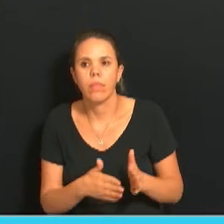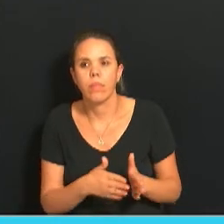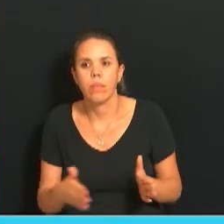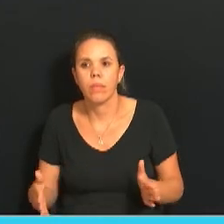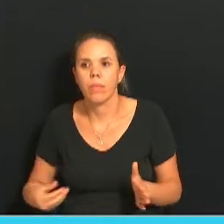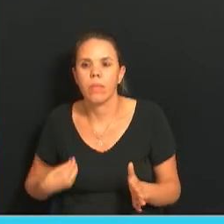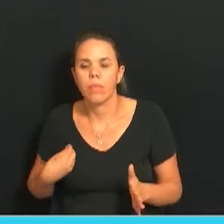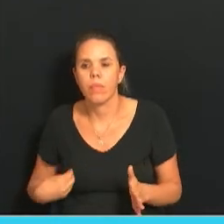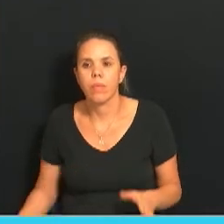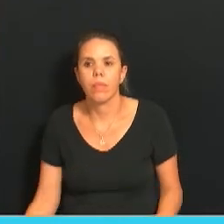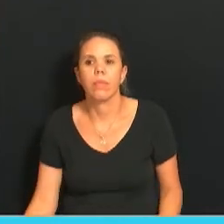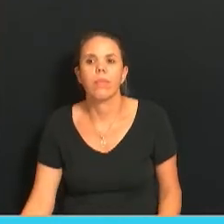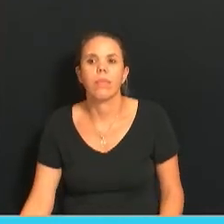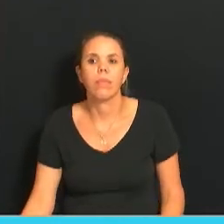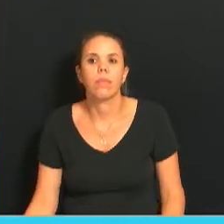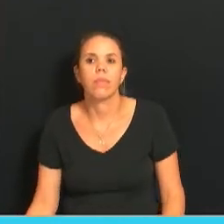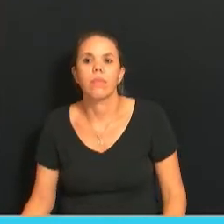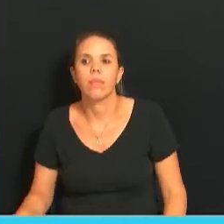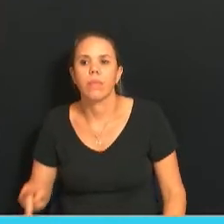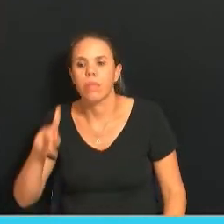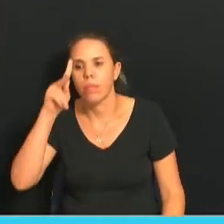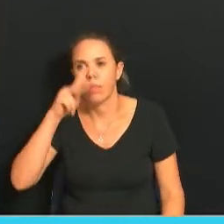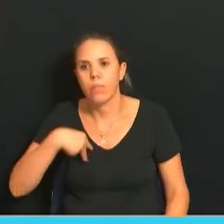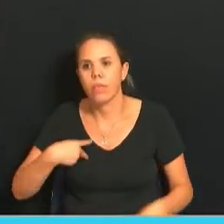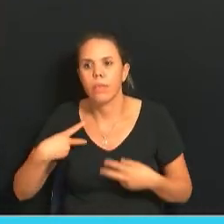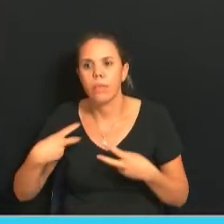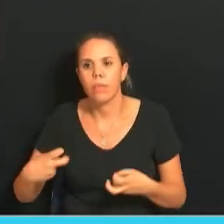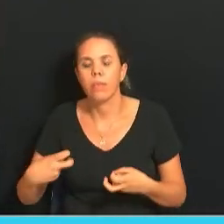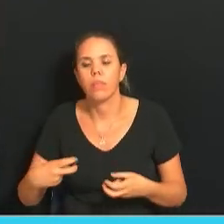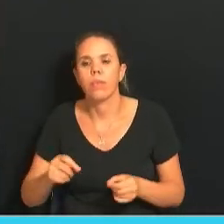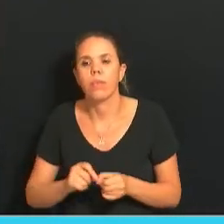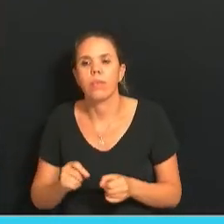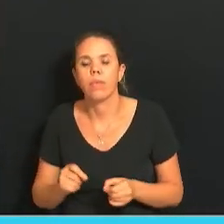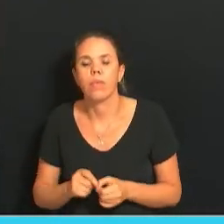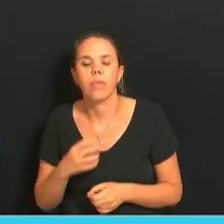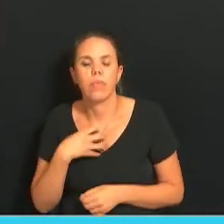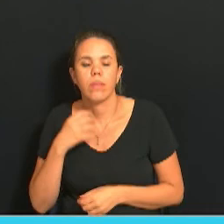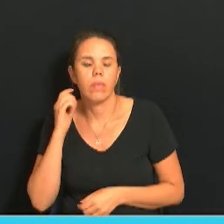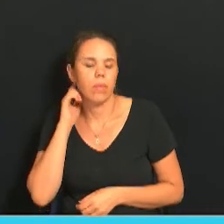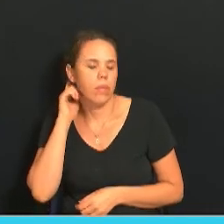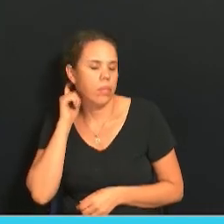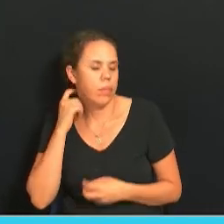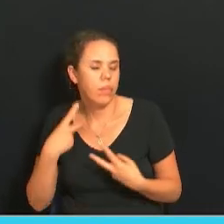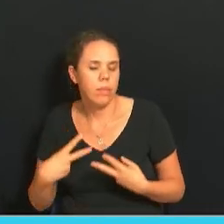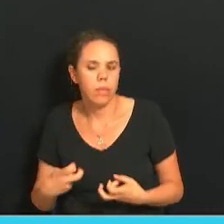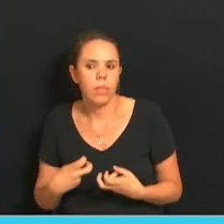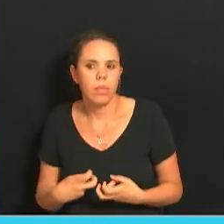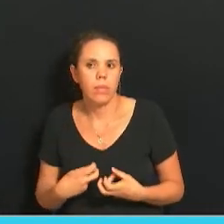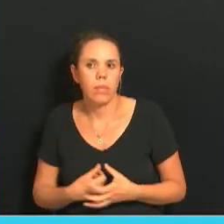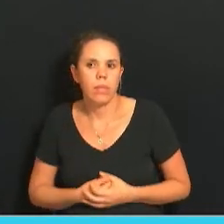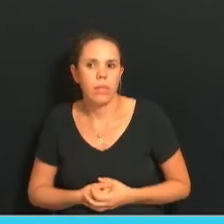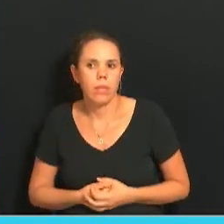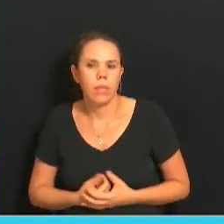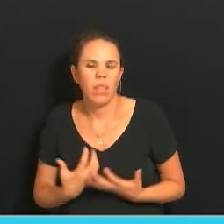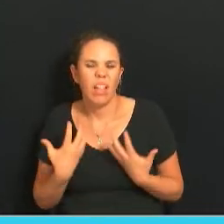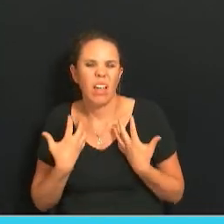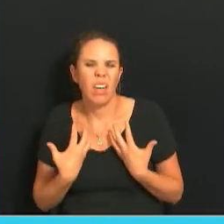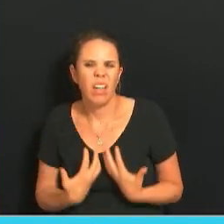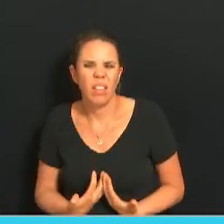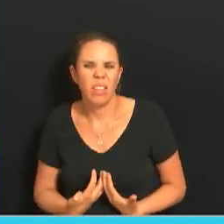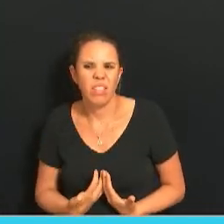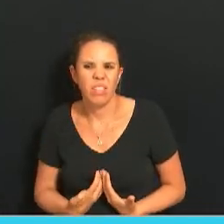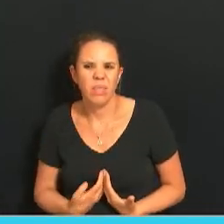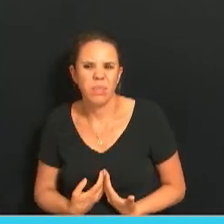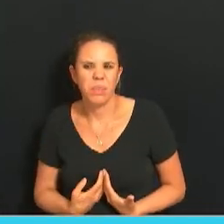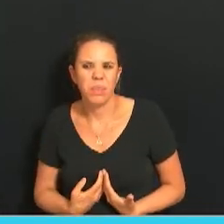Eu chamo ouvir o próprio corpo. Tá? Então, o que é ouvir o próprio corpo? Você percebe que está um pouco mais cansado, que teve